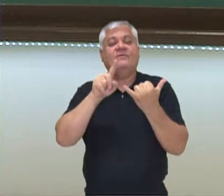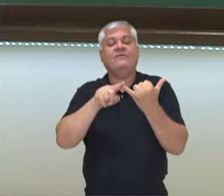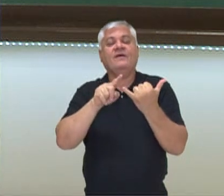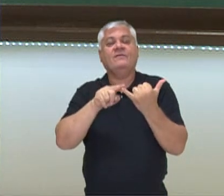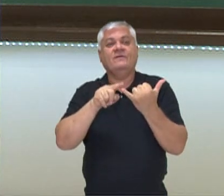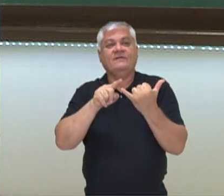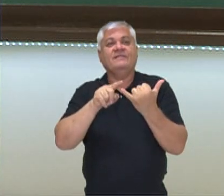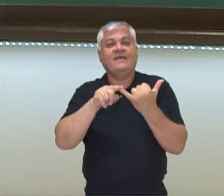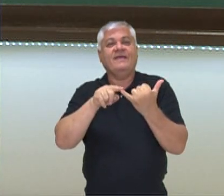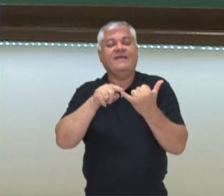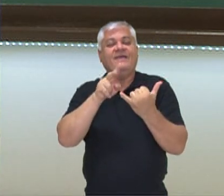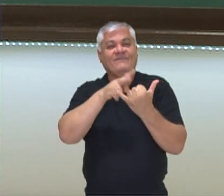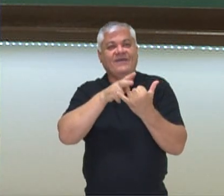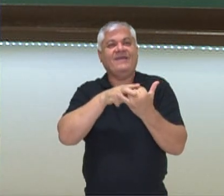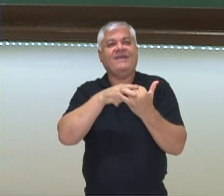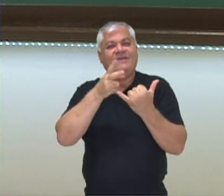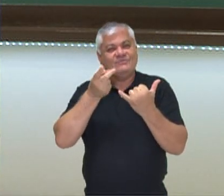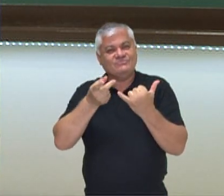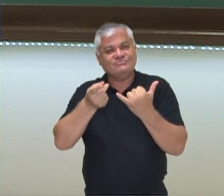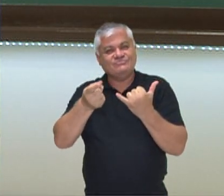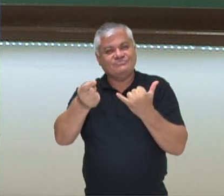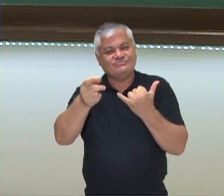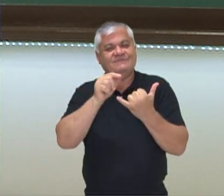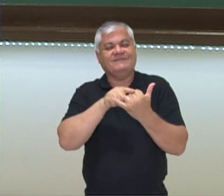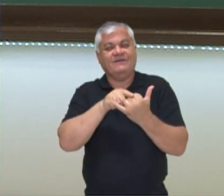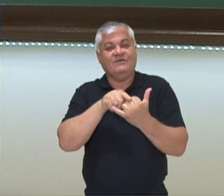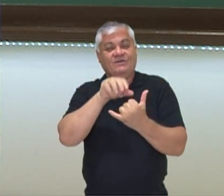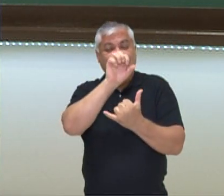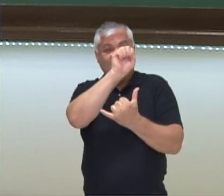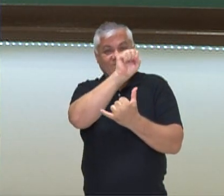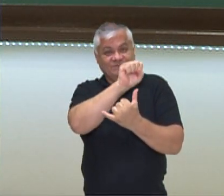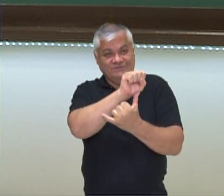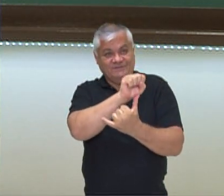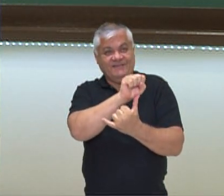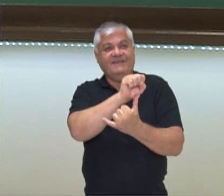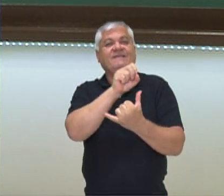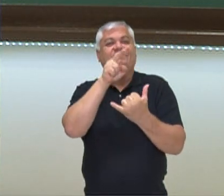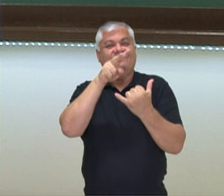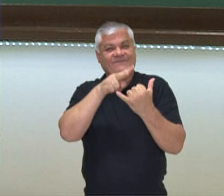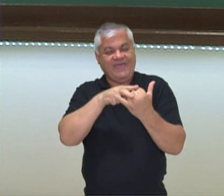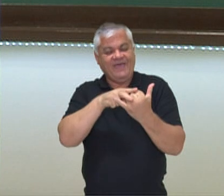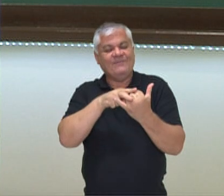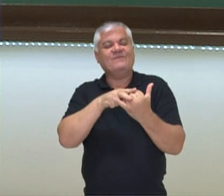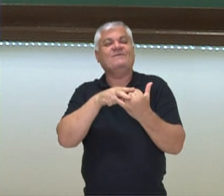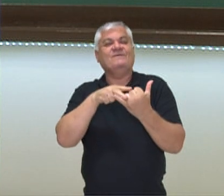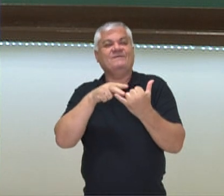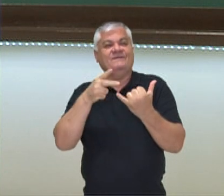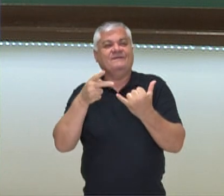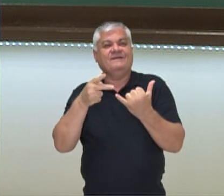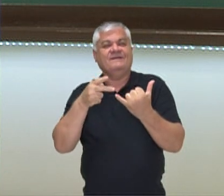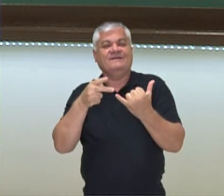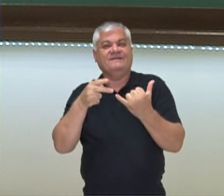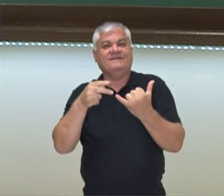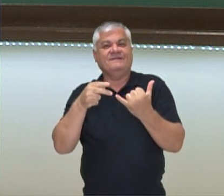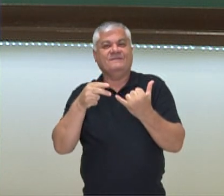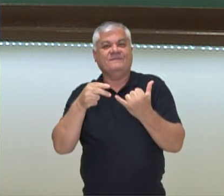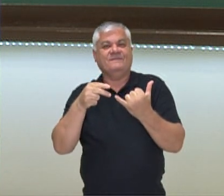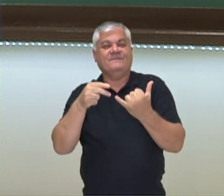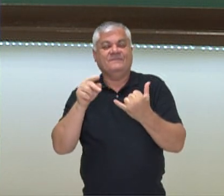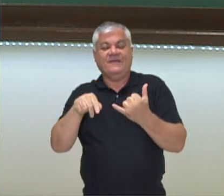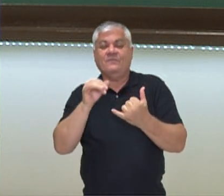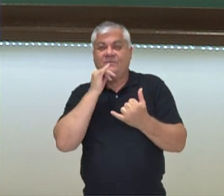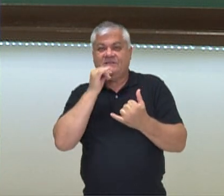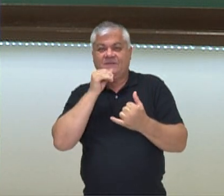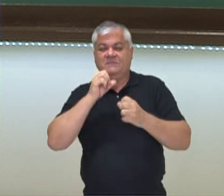o verbo na sua forma mais básica. Então, você vai ter ele lá no infinitivo. Por exemplo, o verbo to rock,